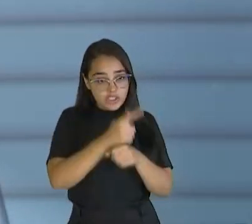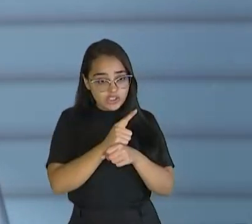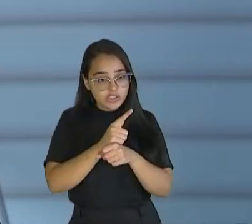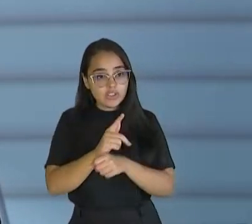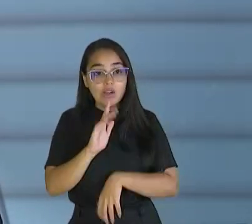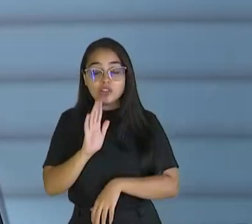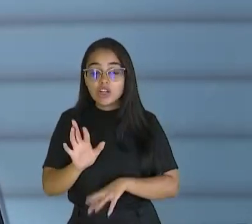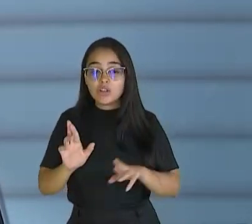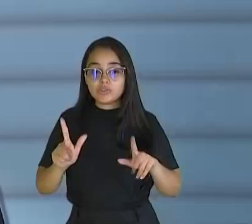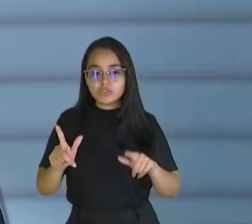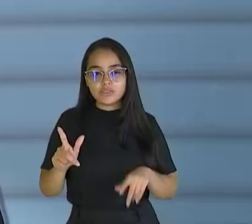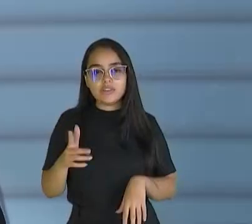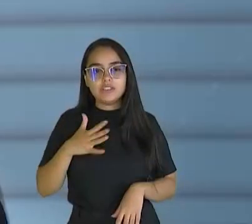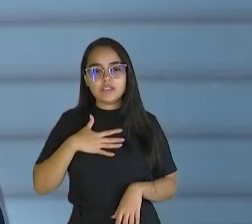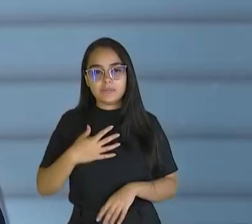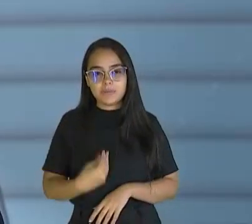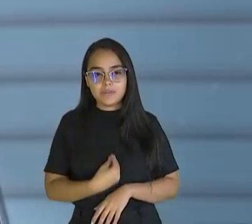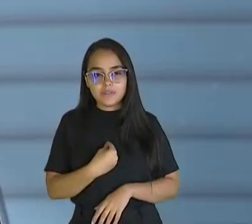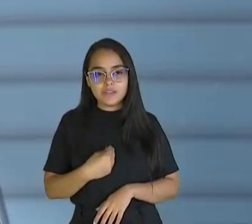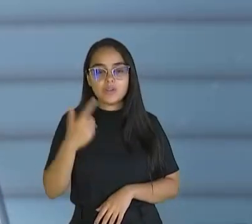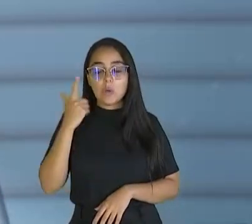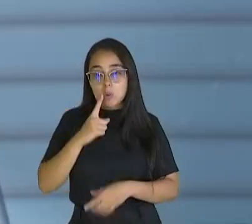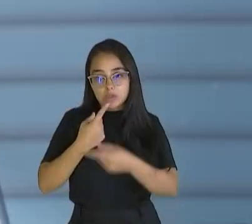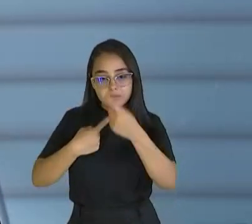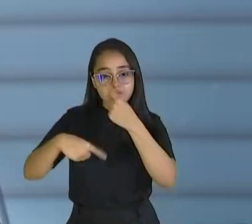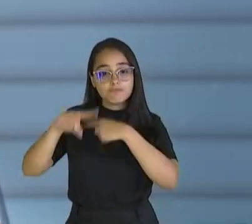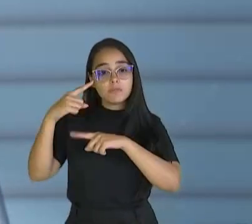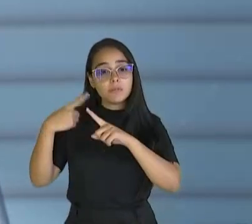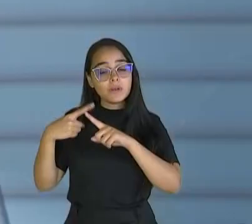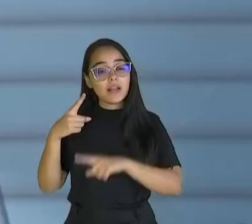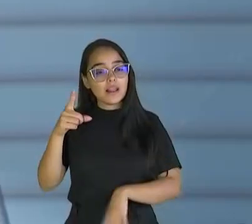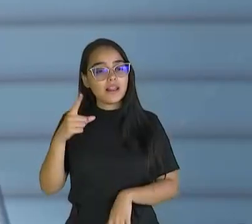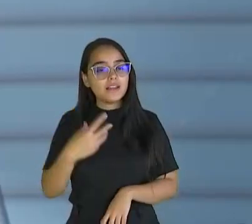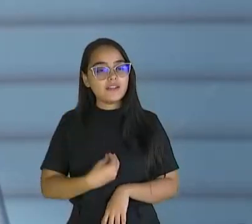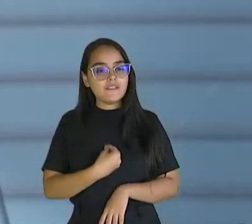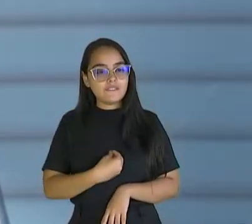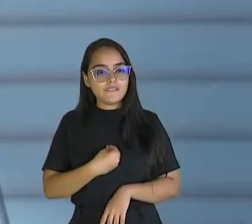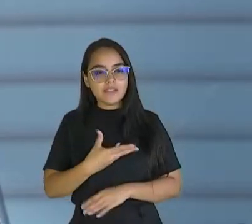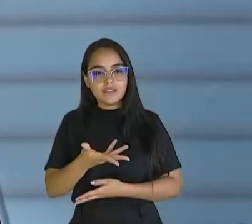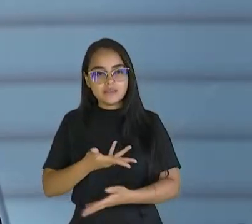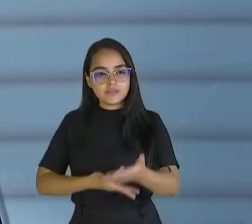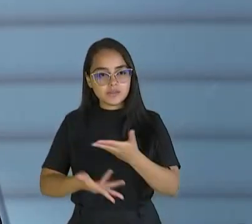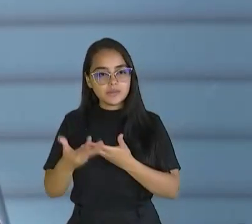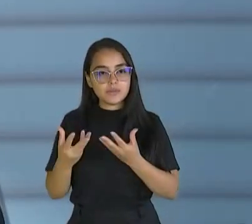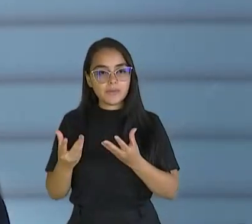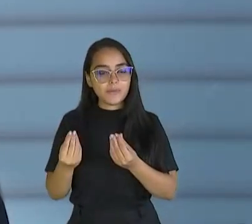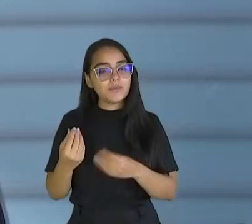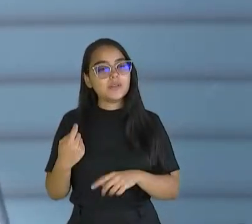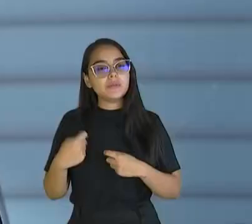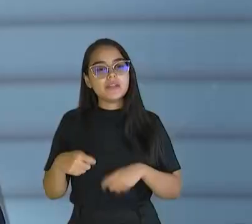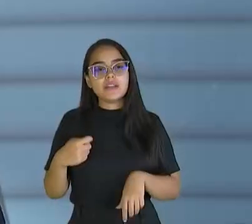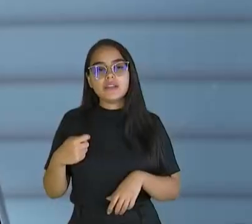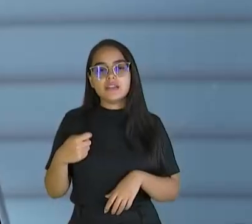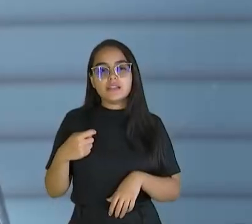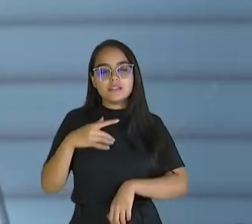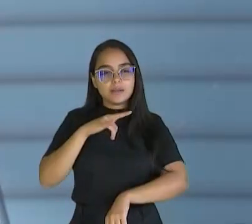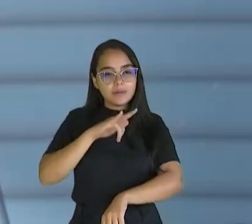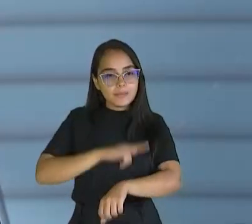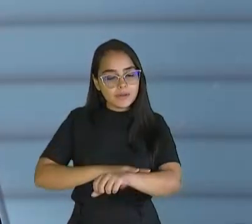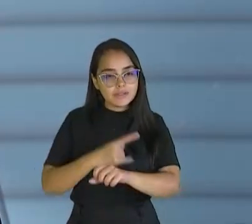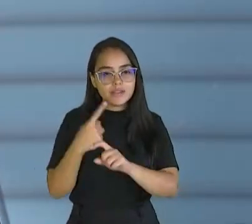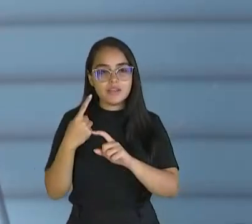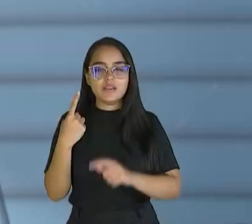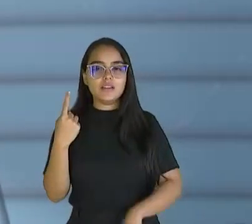um diferencial, assim, na minha vida. Eu consegui evoluir muito, porque lá a gente vive muito coletivamente. Isso é bom. A gente tem que dividir banheiro. Quer dizer, você cresceu.